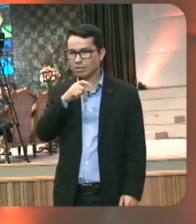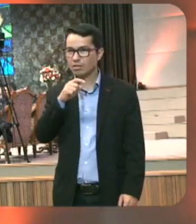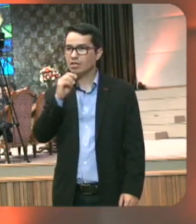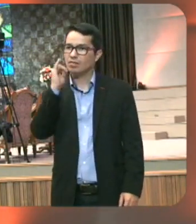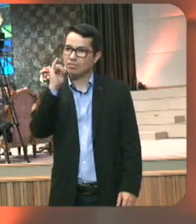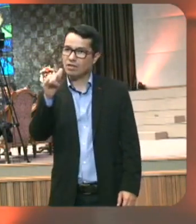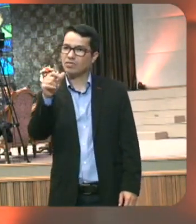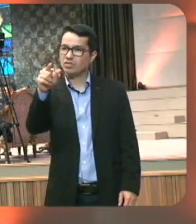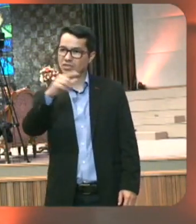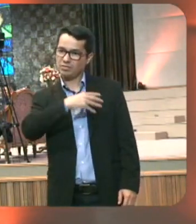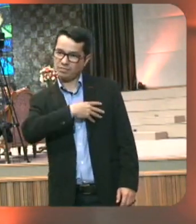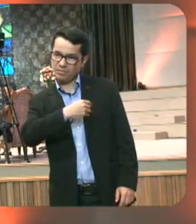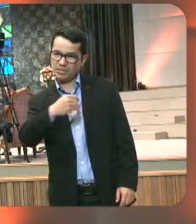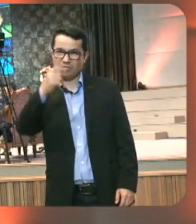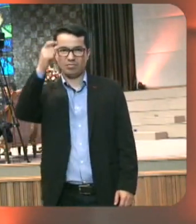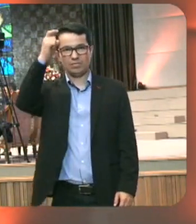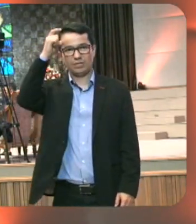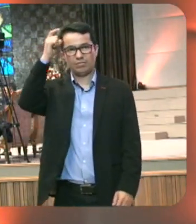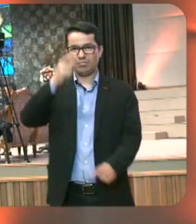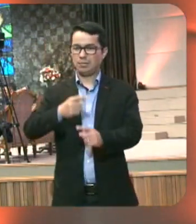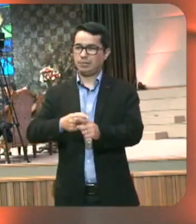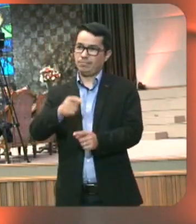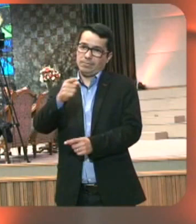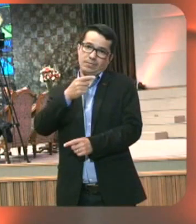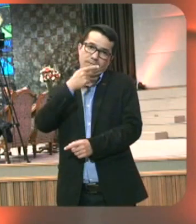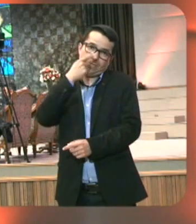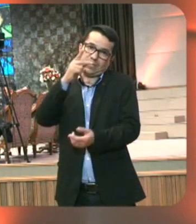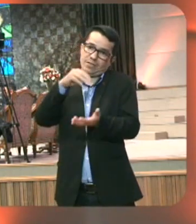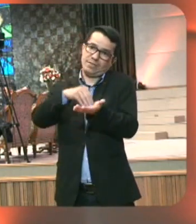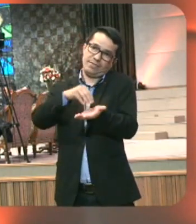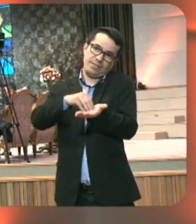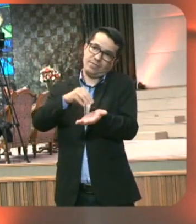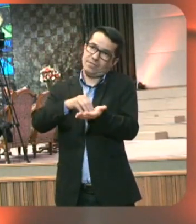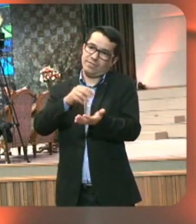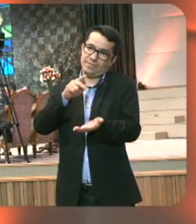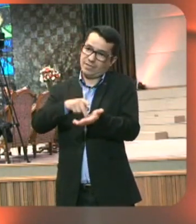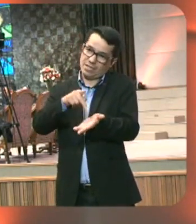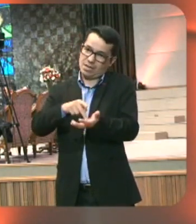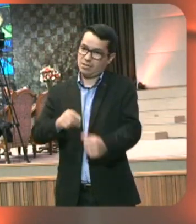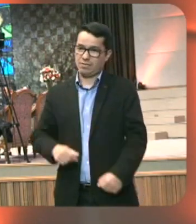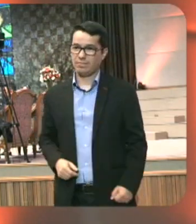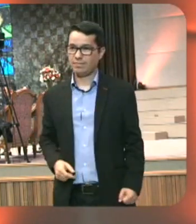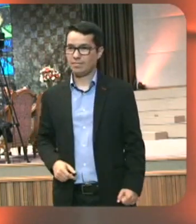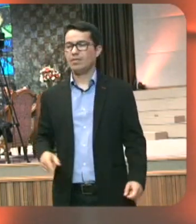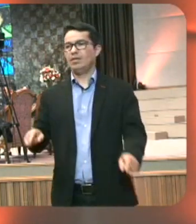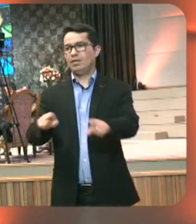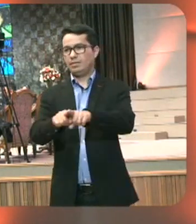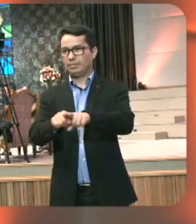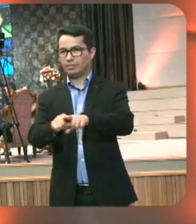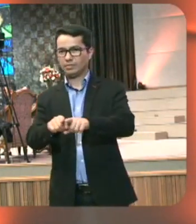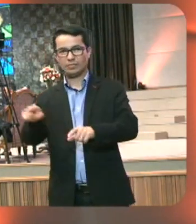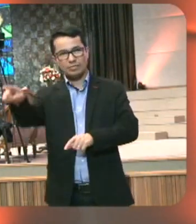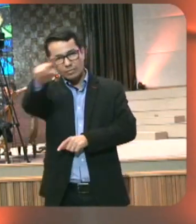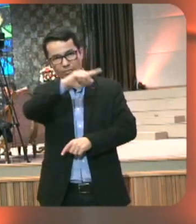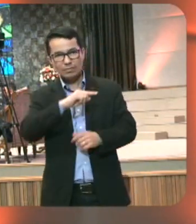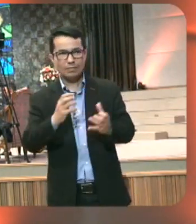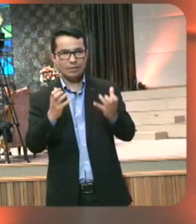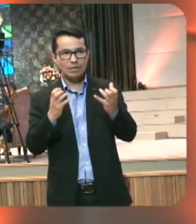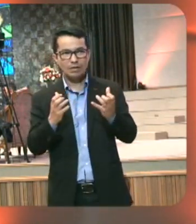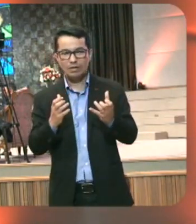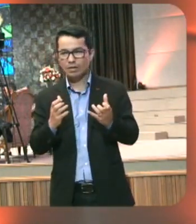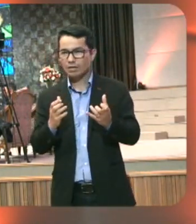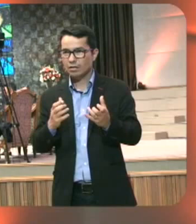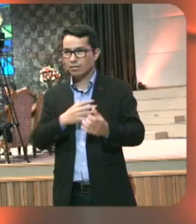diabo. É isso que Jesus disse para os escribas e fariseus. De quem você quer ser filho? Do diabo ou